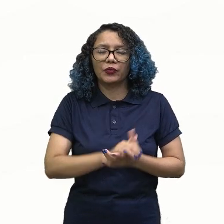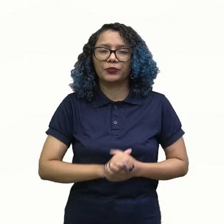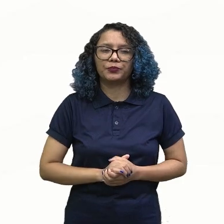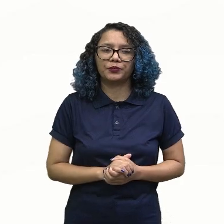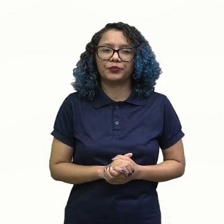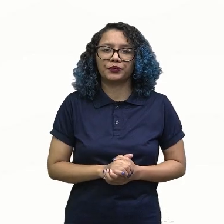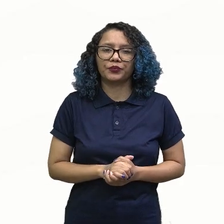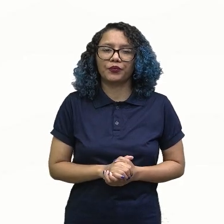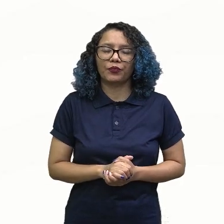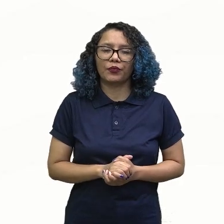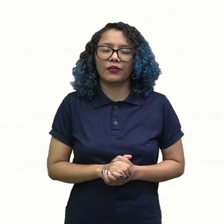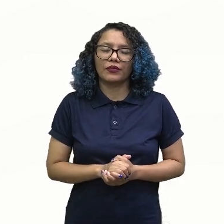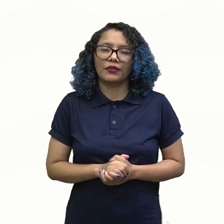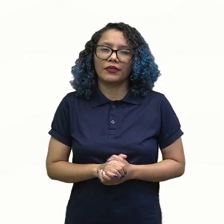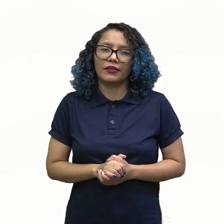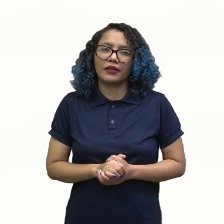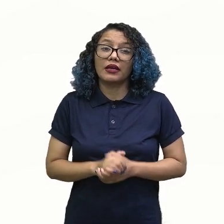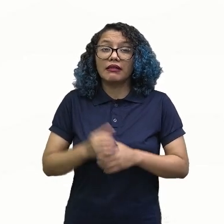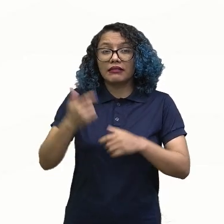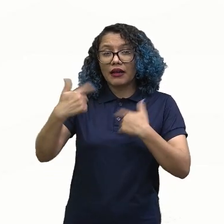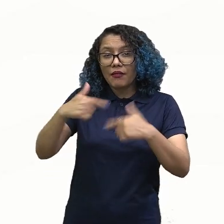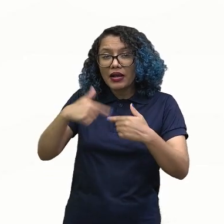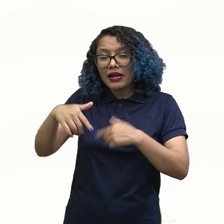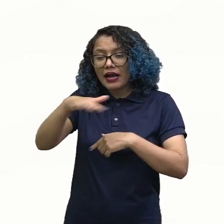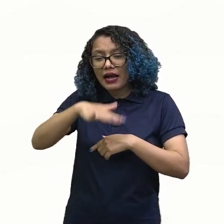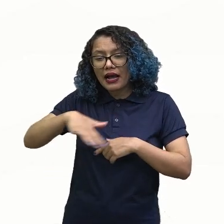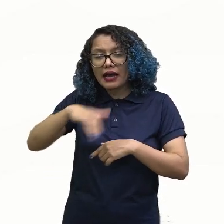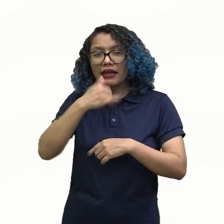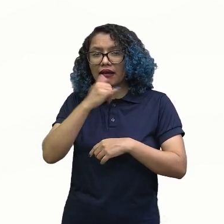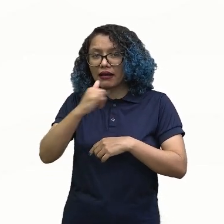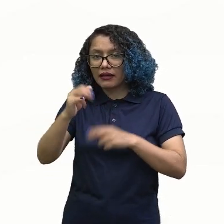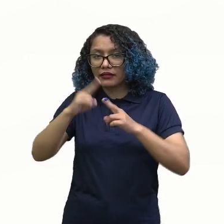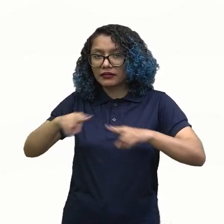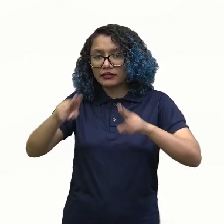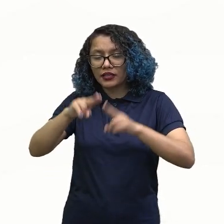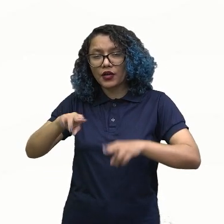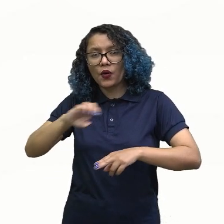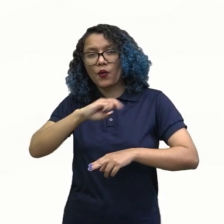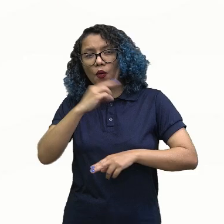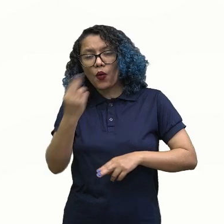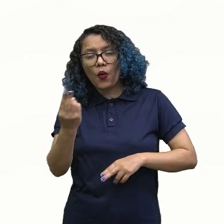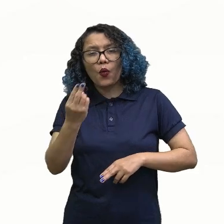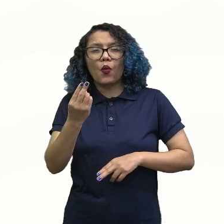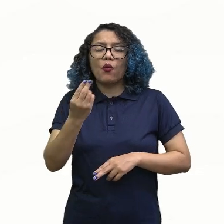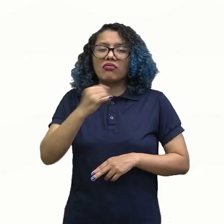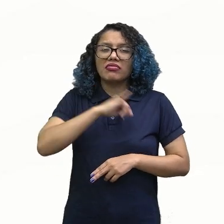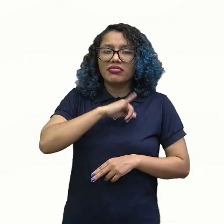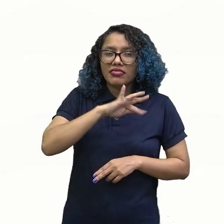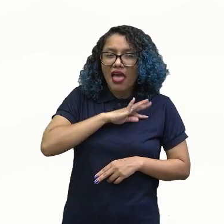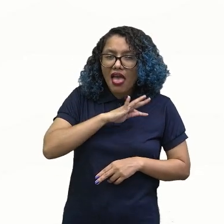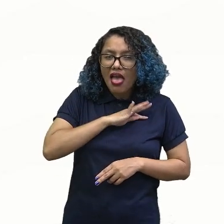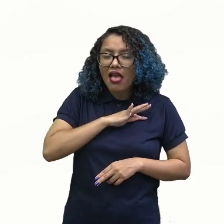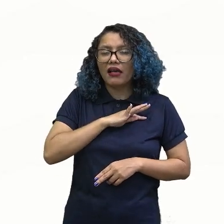trabalhar com eletricidade, trabalhar aí, for um técnico, eu tenho que